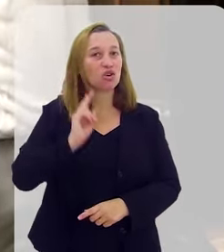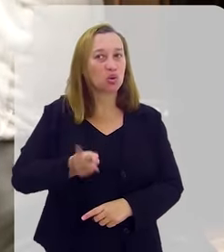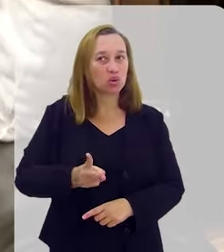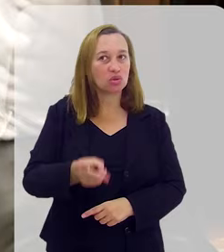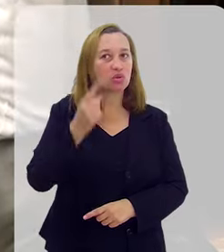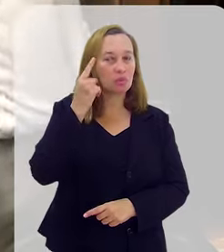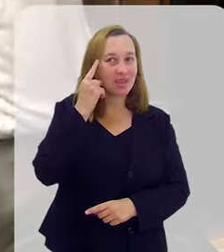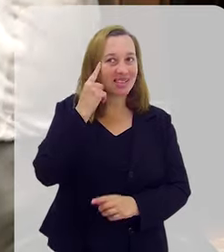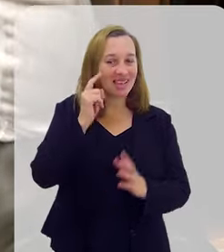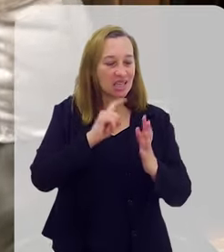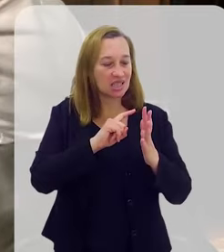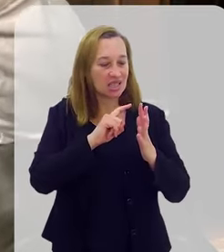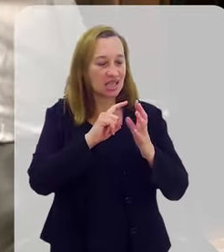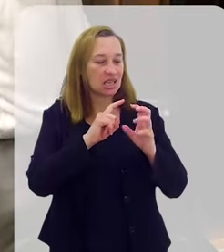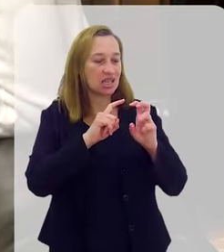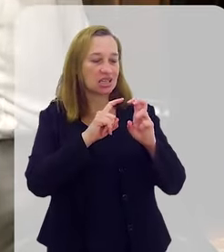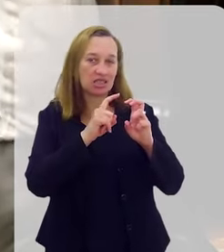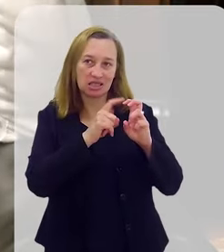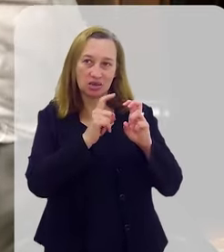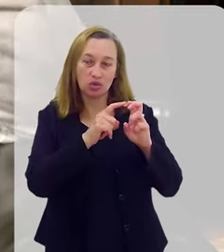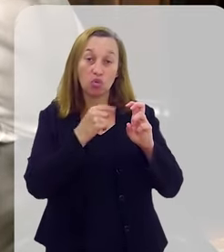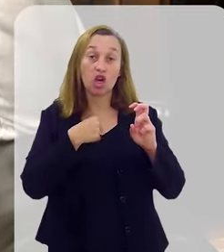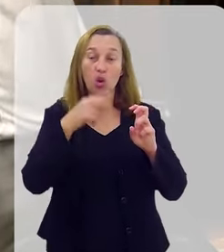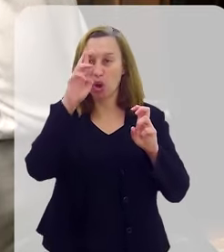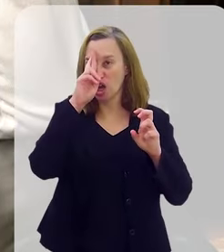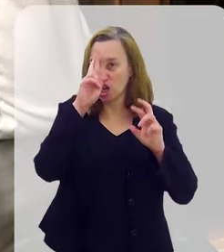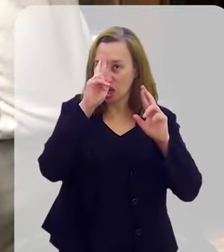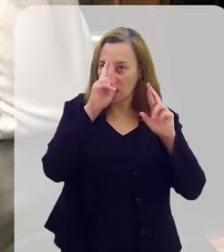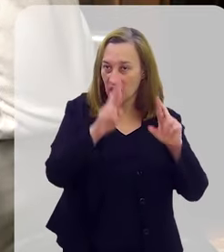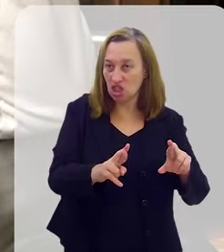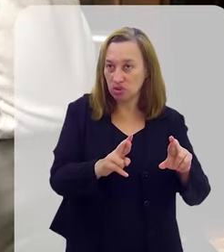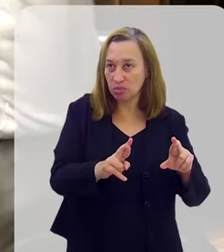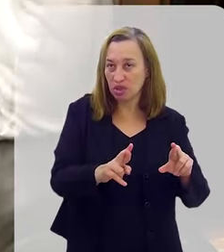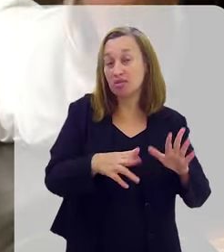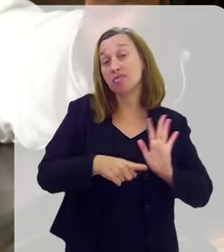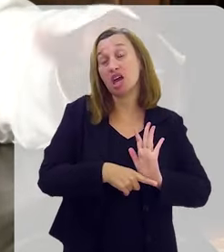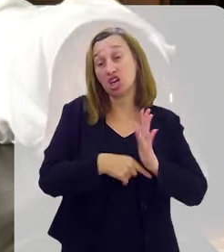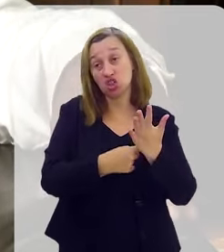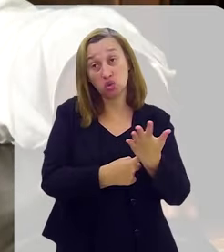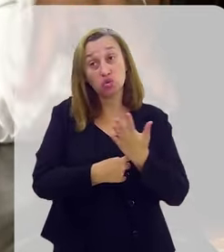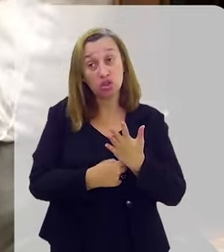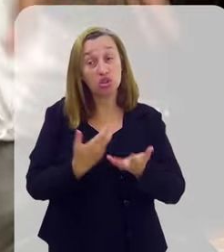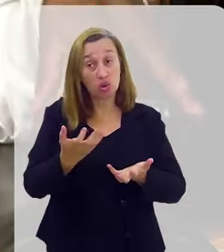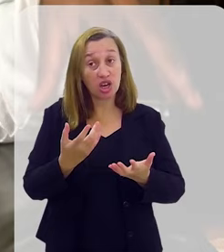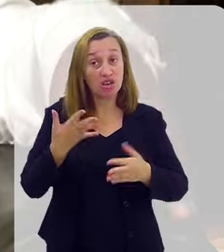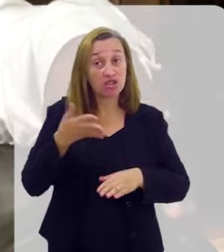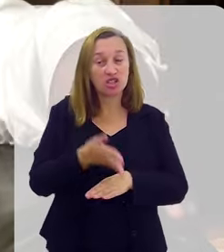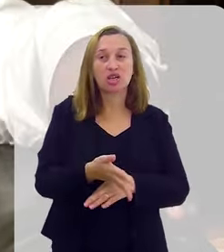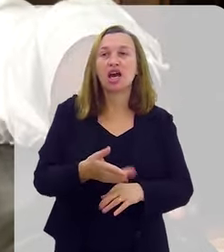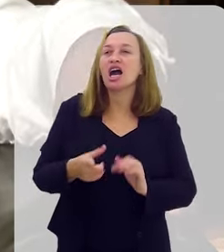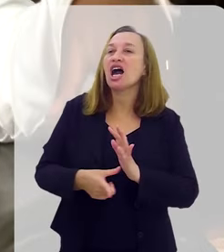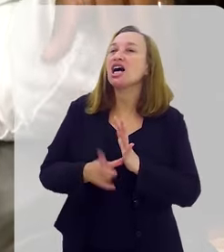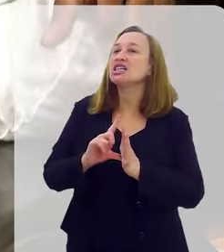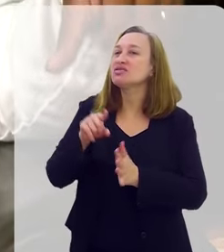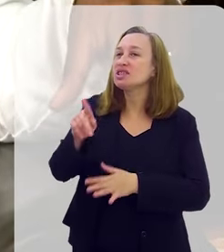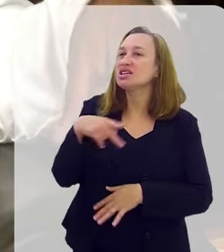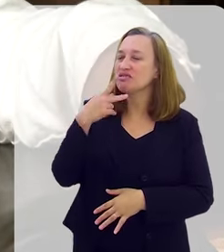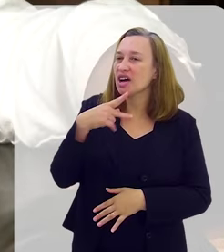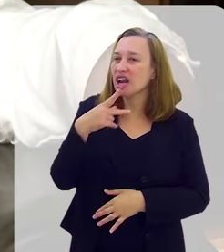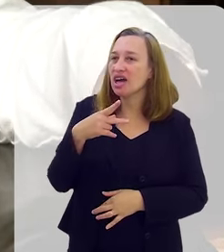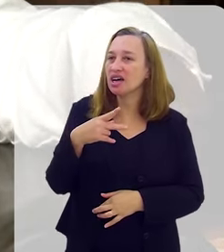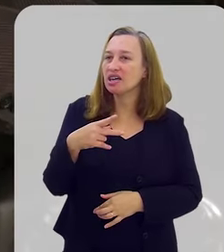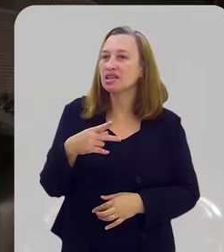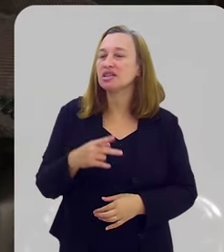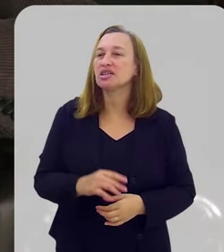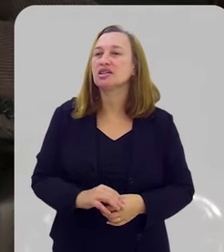e penso ainda em 5 púlpitos que eu respeito, que me alimentam muito e que eu quero chegar. Antes de você falar,